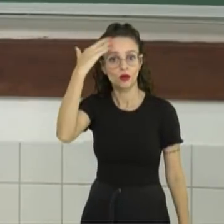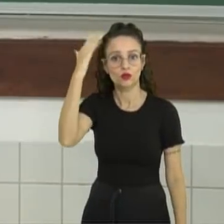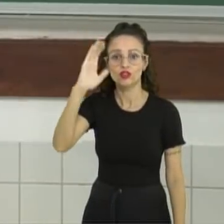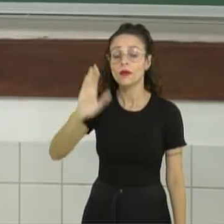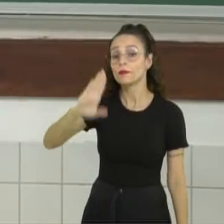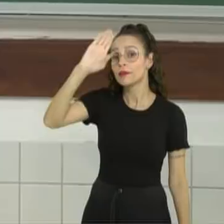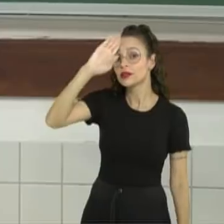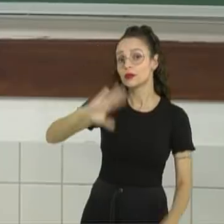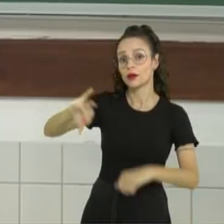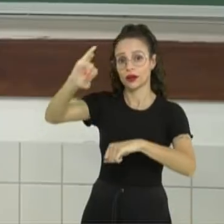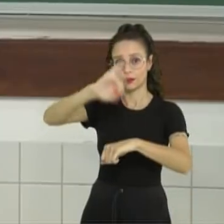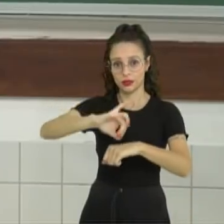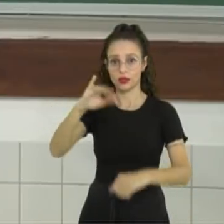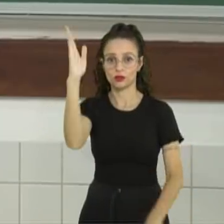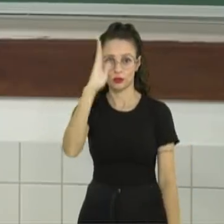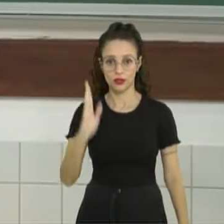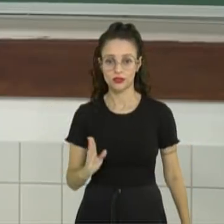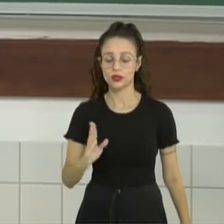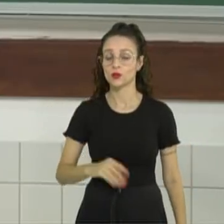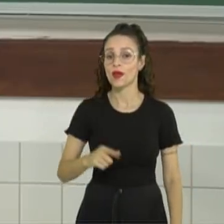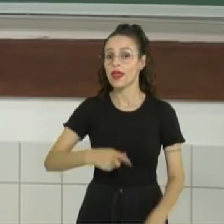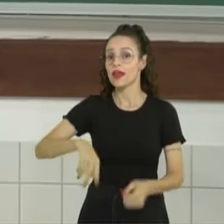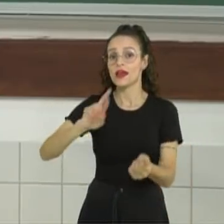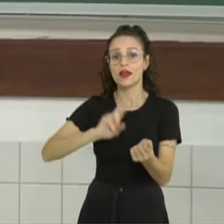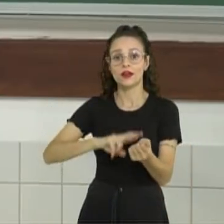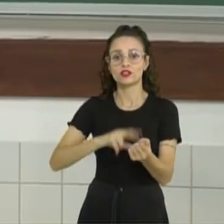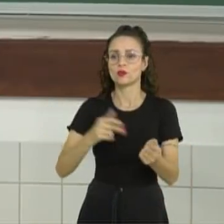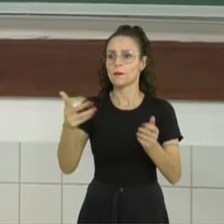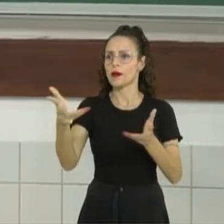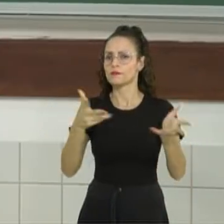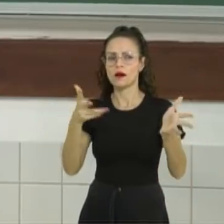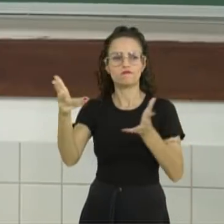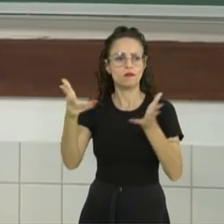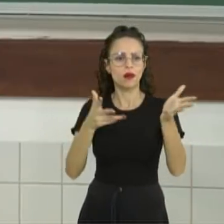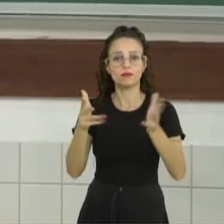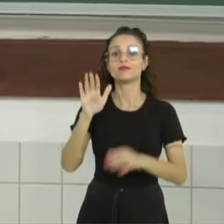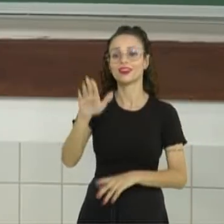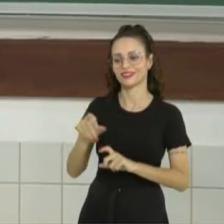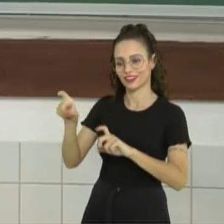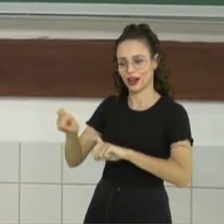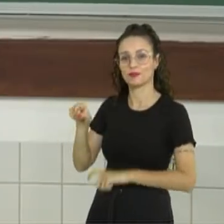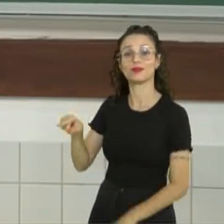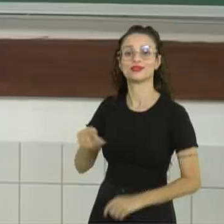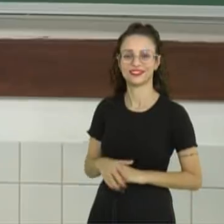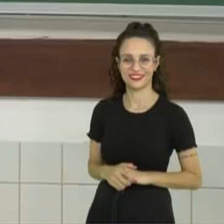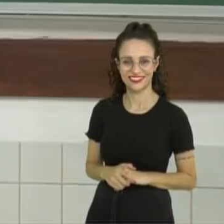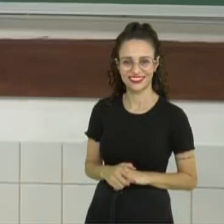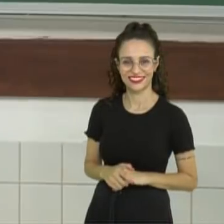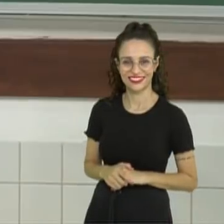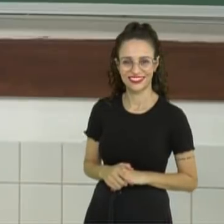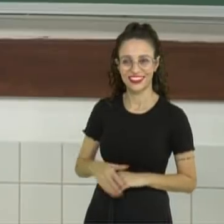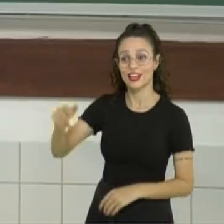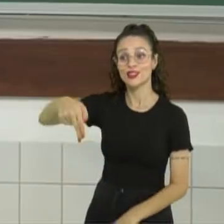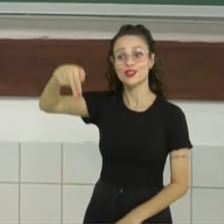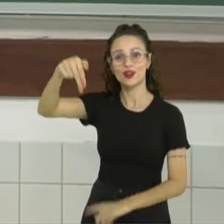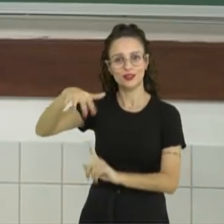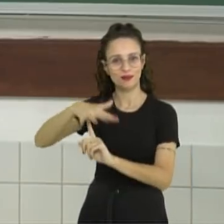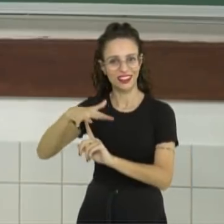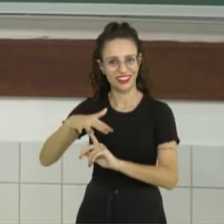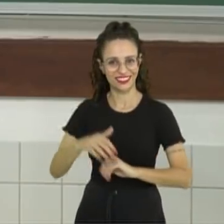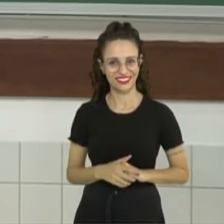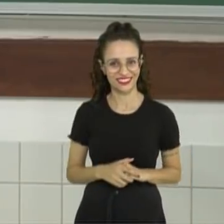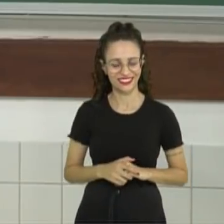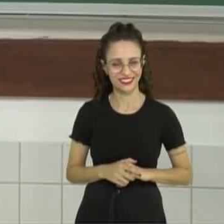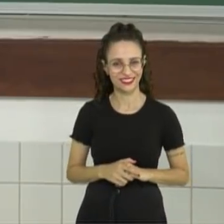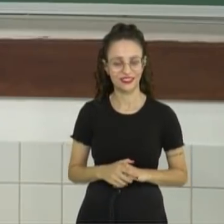principais capitais do país, né? Com um ritmo de sociedade diferente. Agora vai para o campo. Vai para o norte do Paraná. Não precisamos ir muito